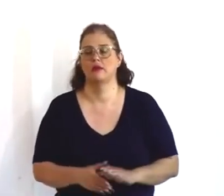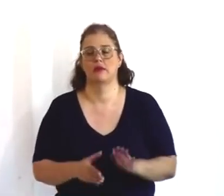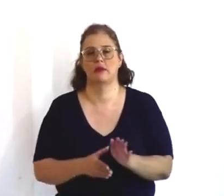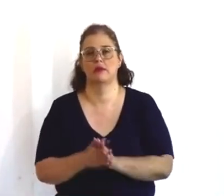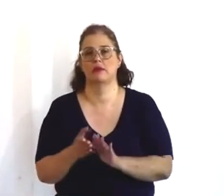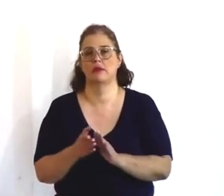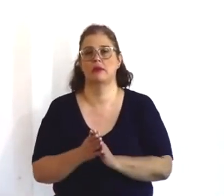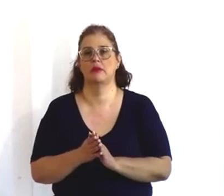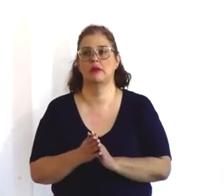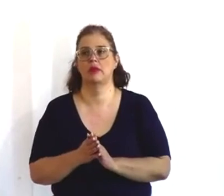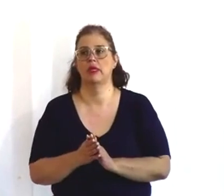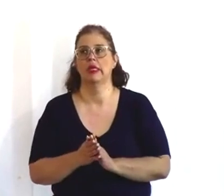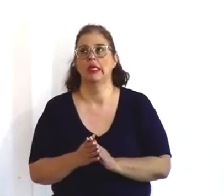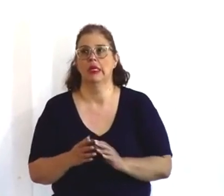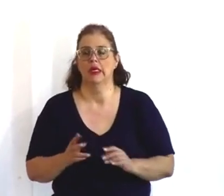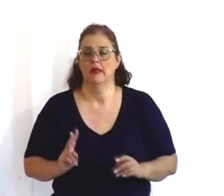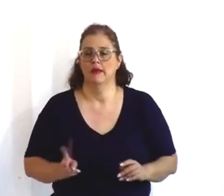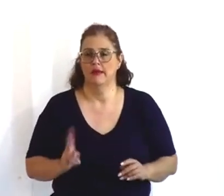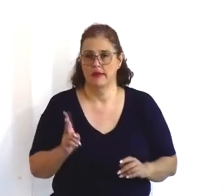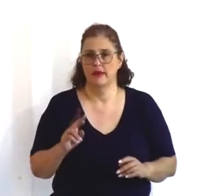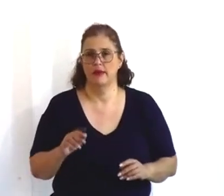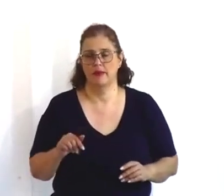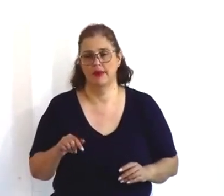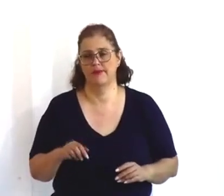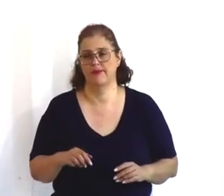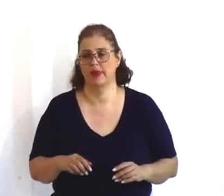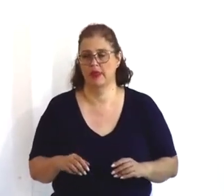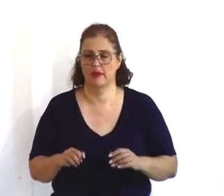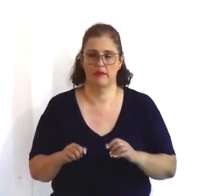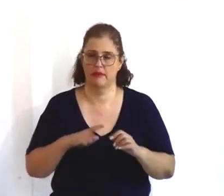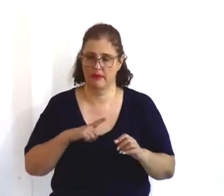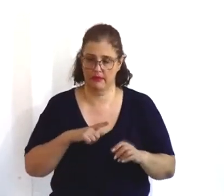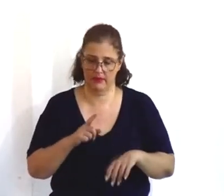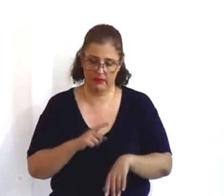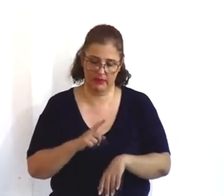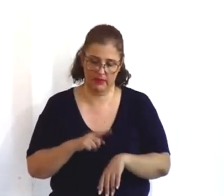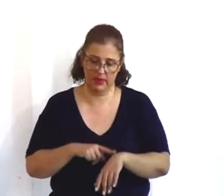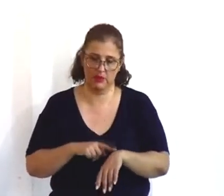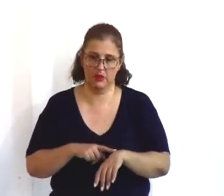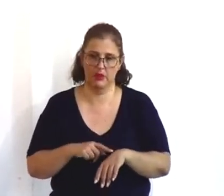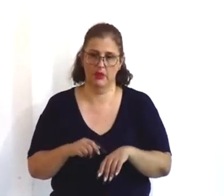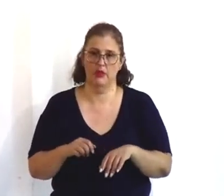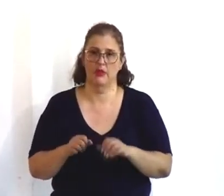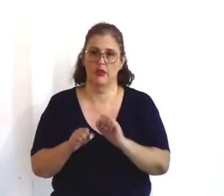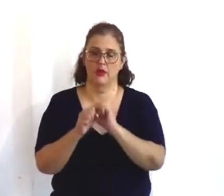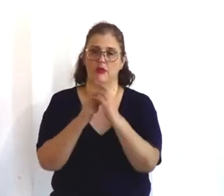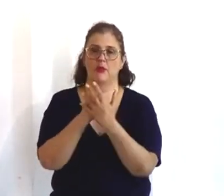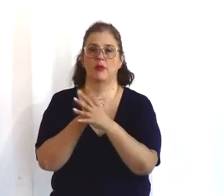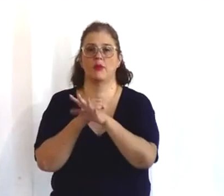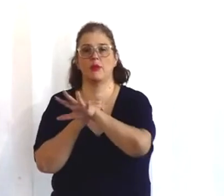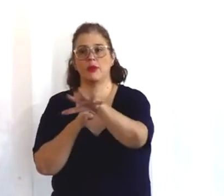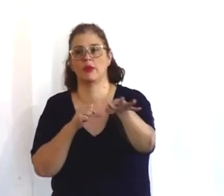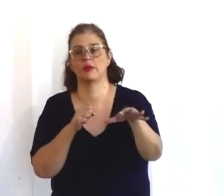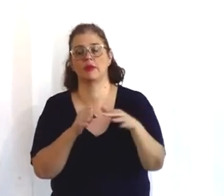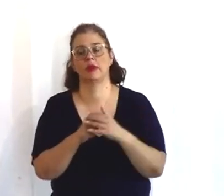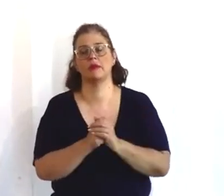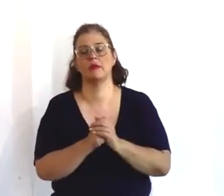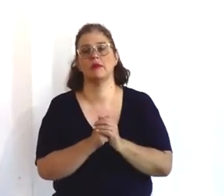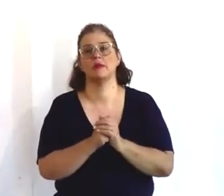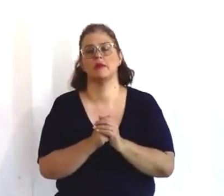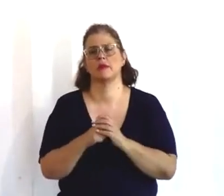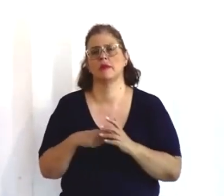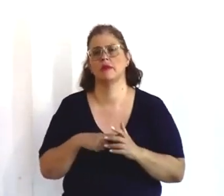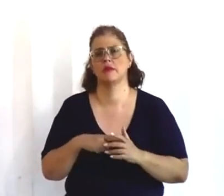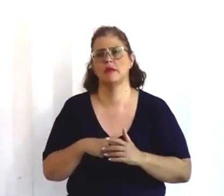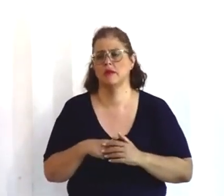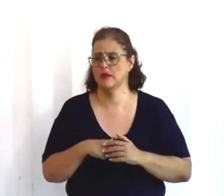pandemia. Toda quinta-feira, os oficiais estão orando com os pastores. E houve um momento ali em que um dos nossos irmãos, um dos nossos